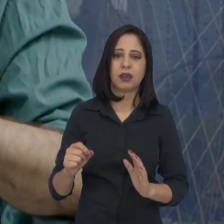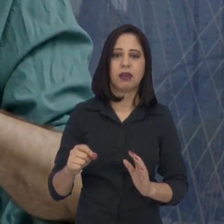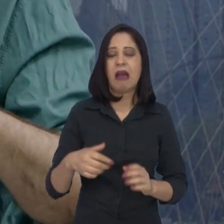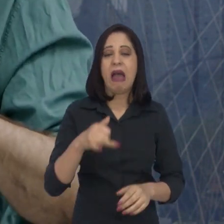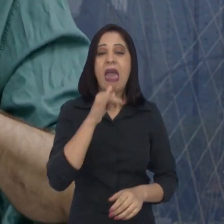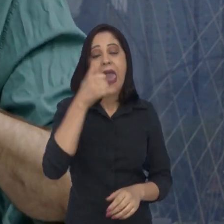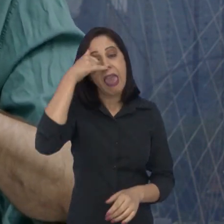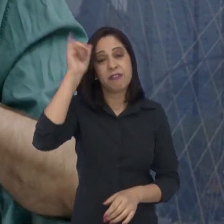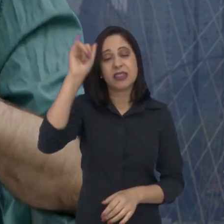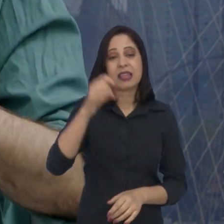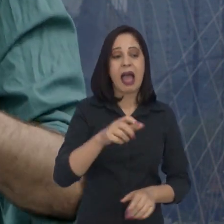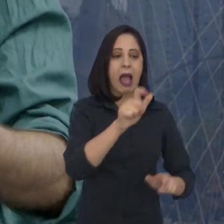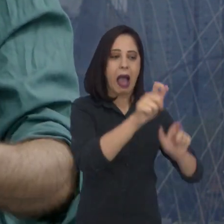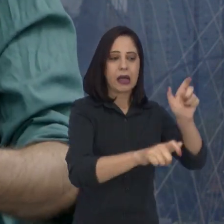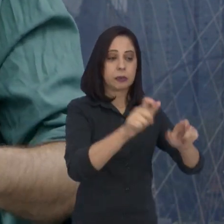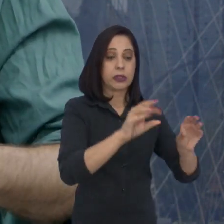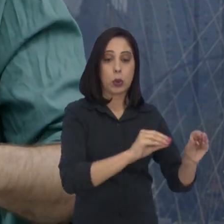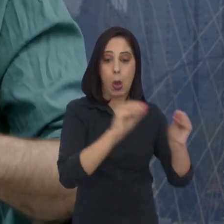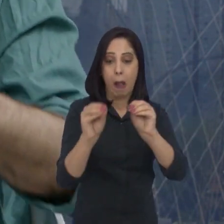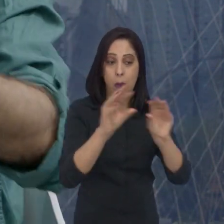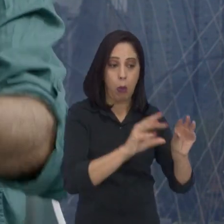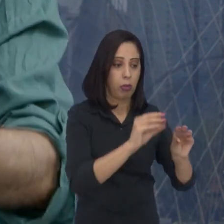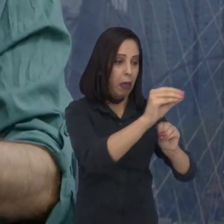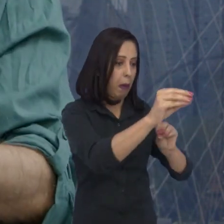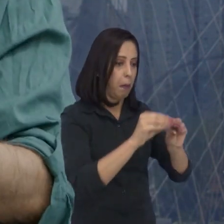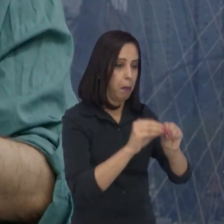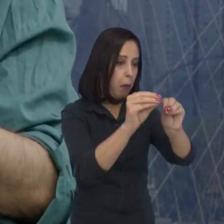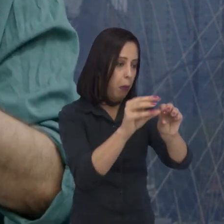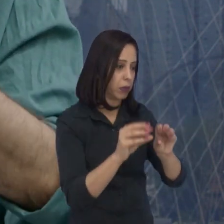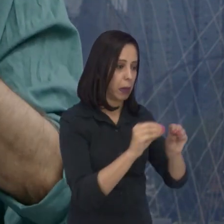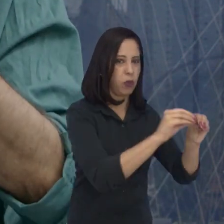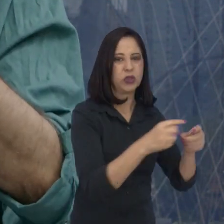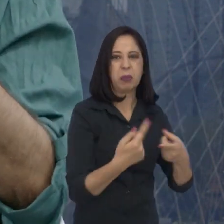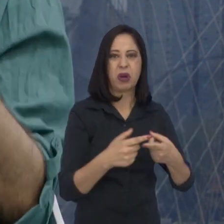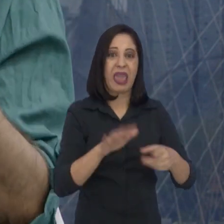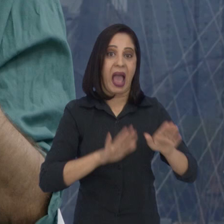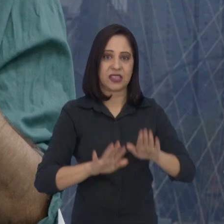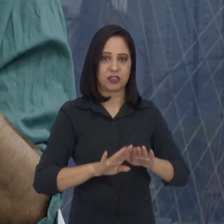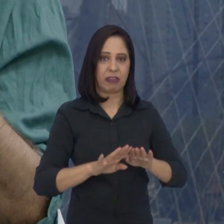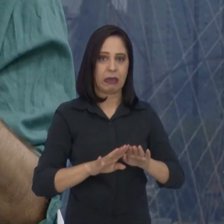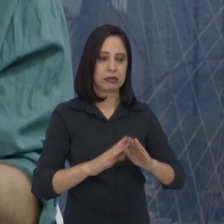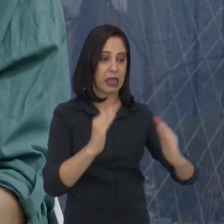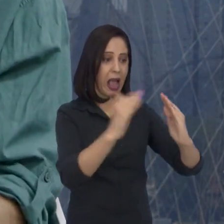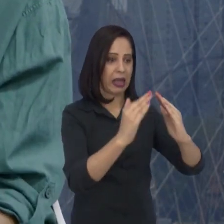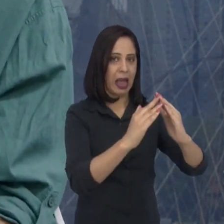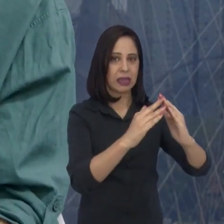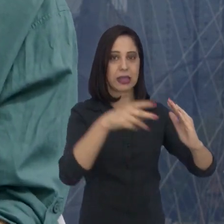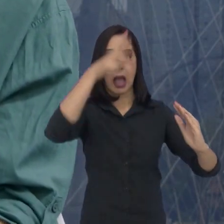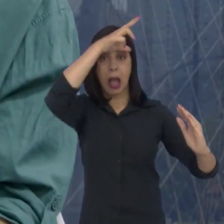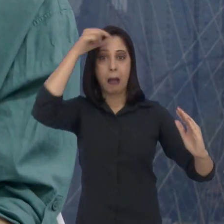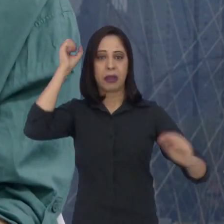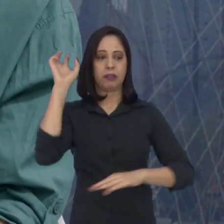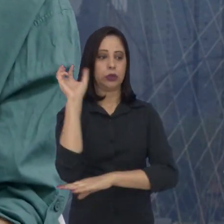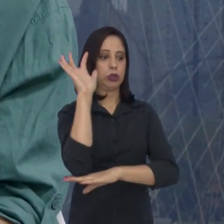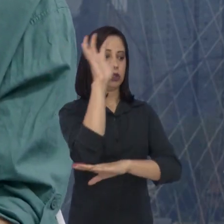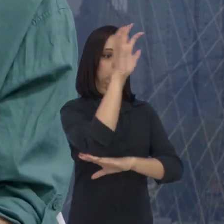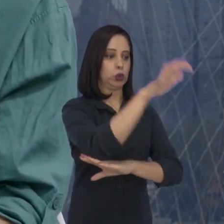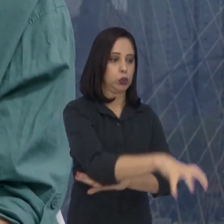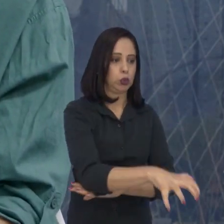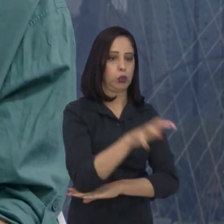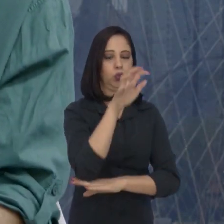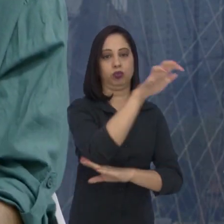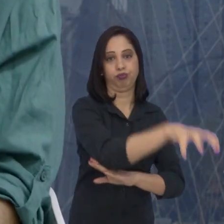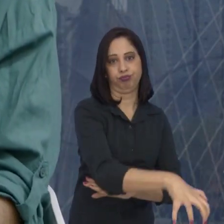de pessoas, que muitas vezes há tendência de despejos. Então custaria menos do que construir inúmeras